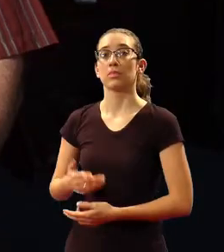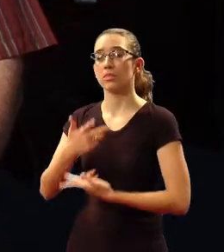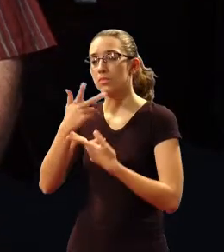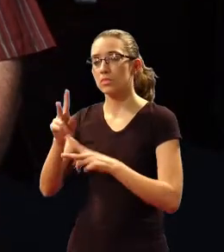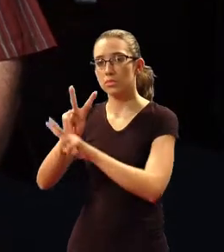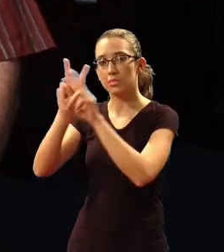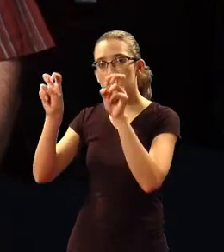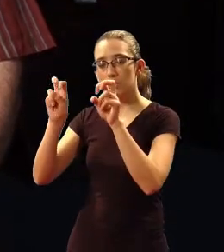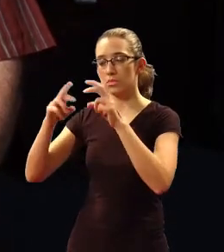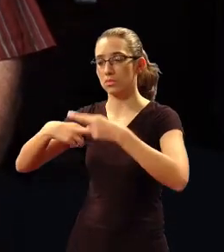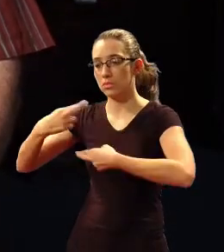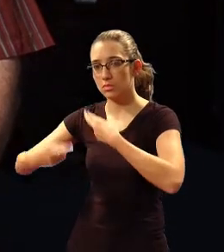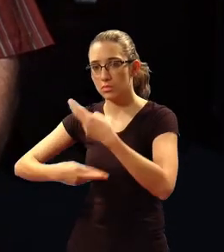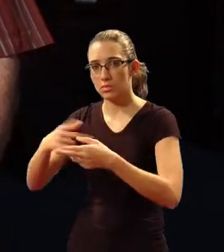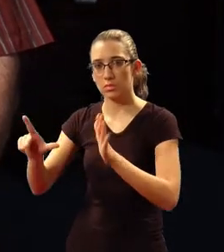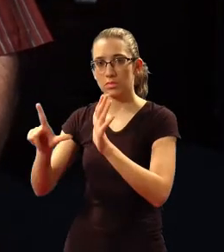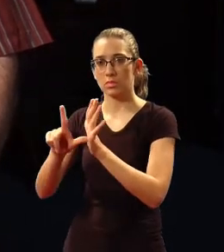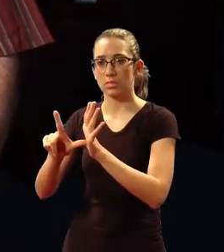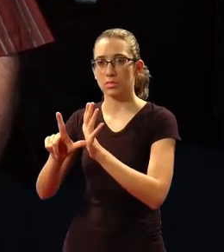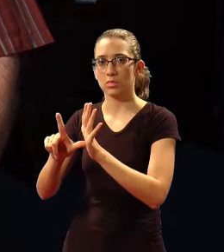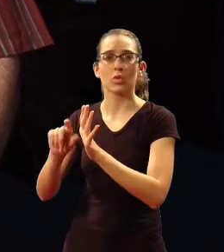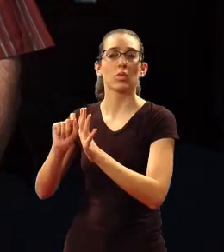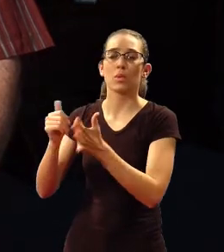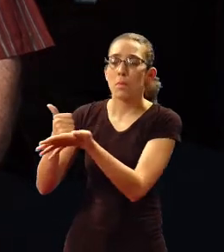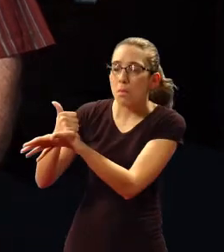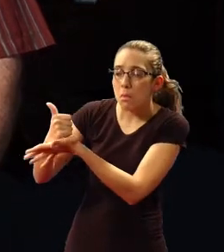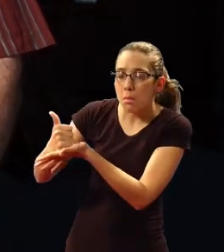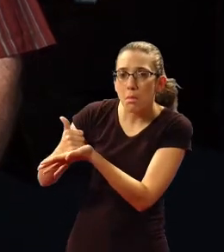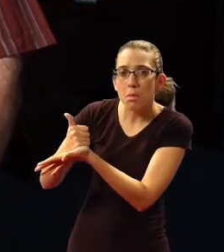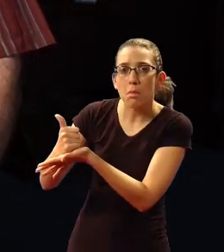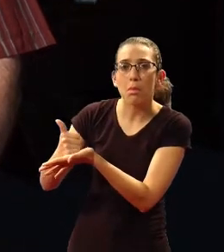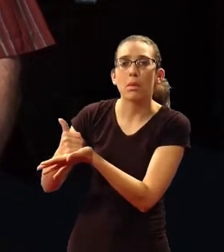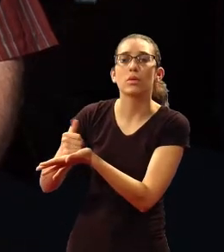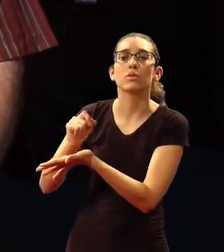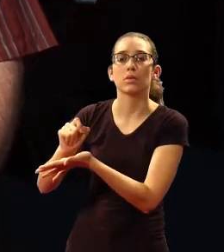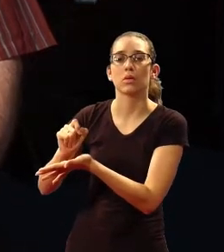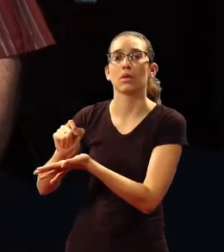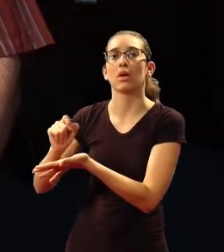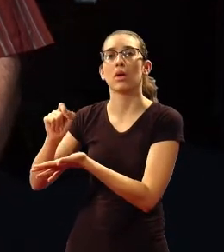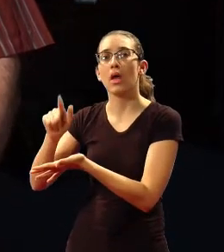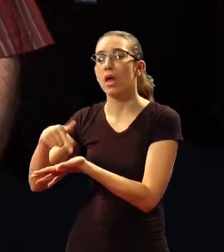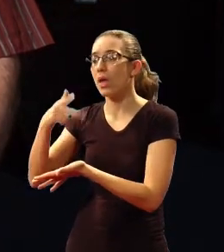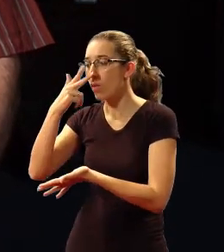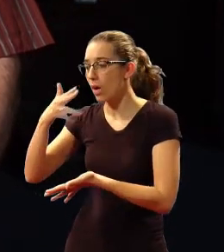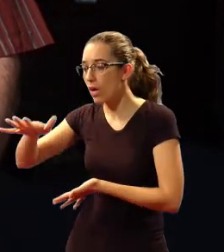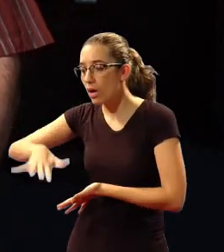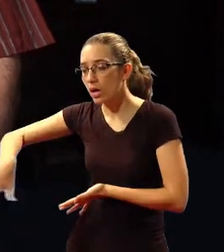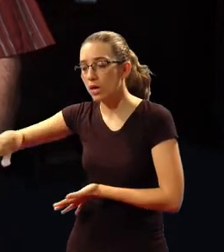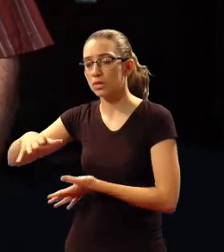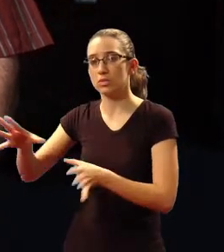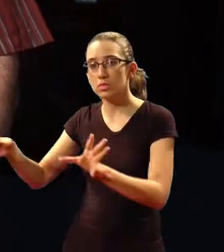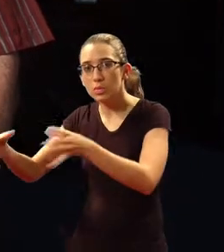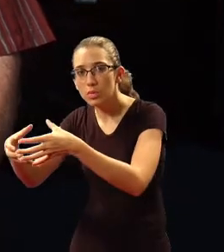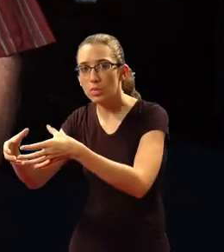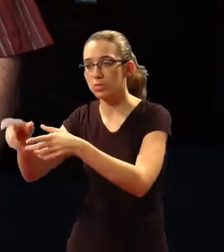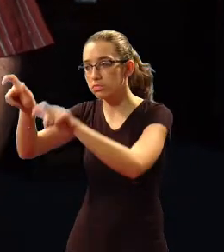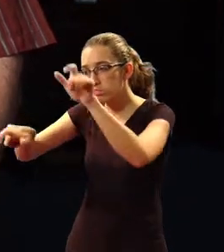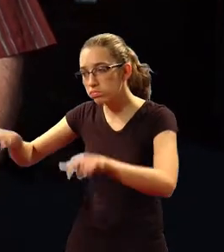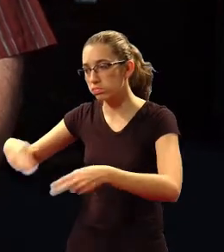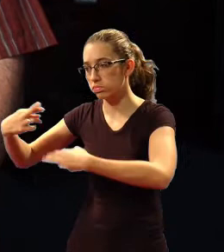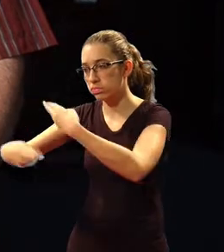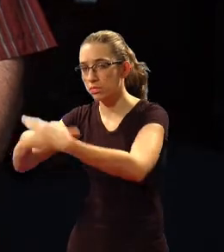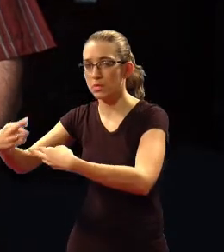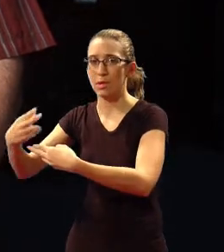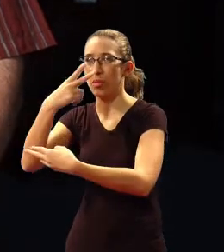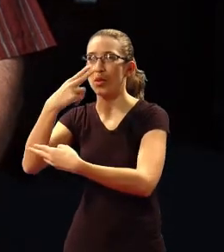Quando nós falamos de reforma luterana, não é possível tirar a base que os reformadores colocaram, que, aliás,